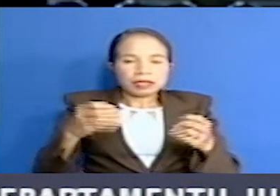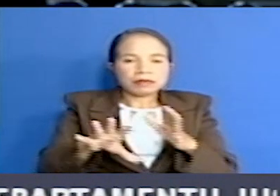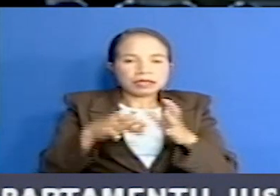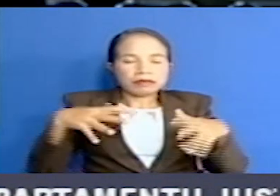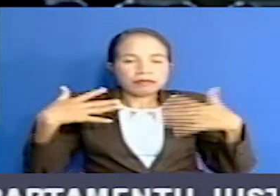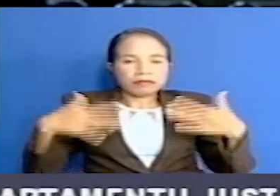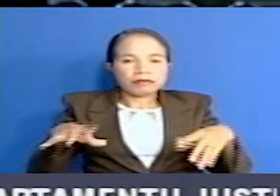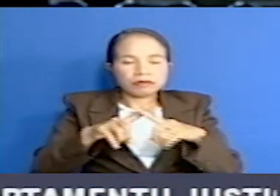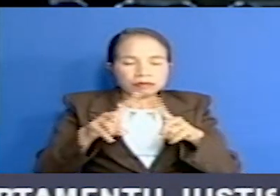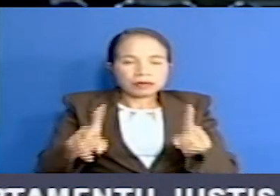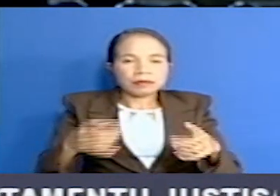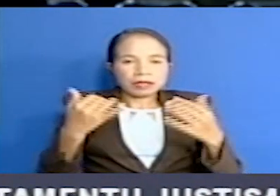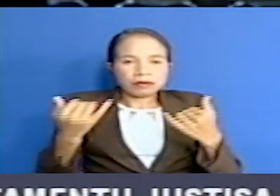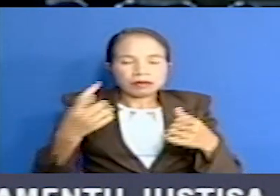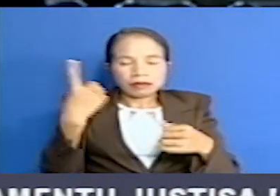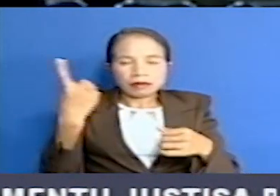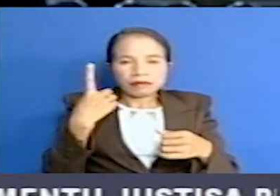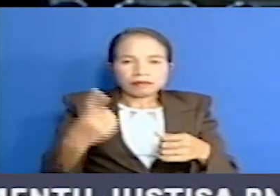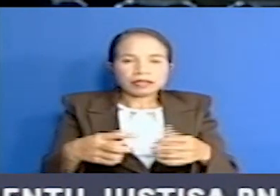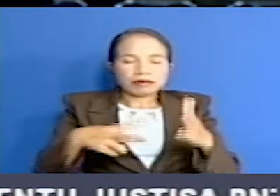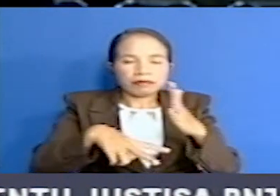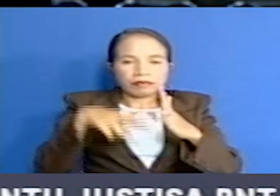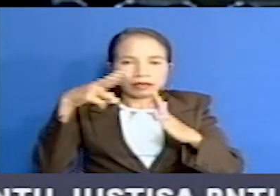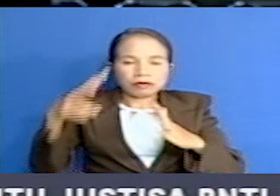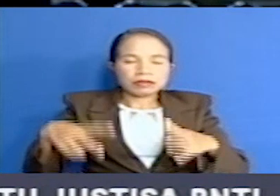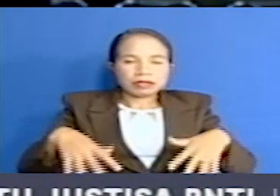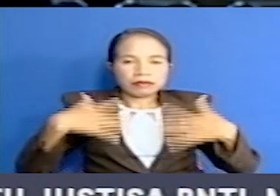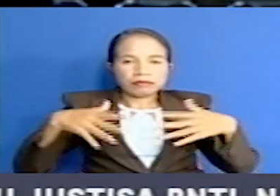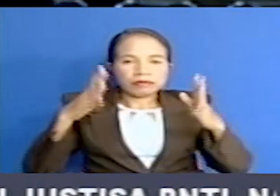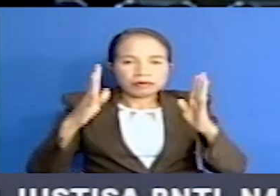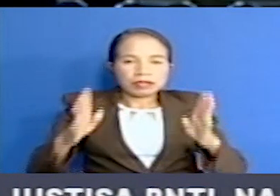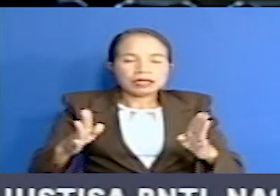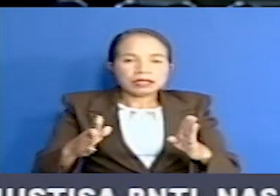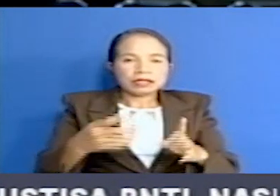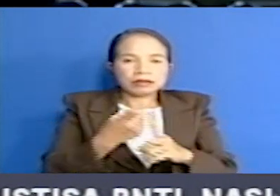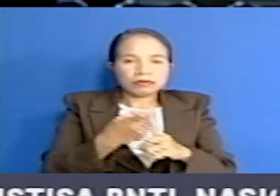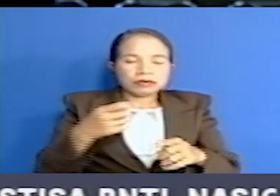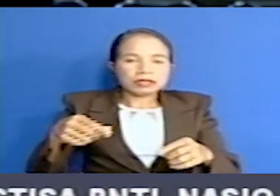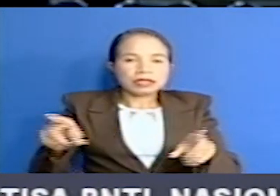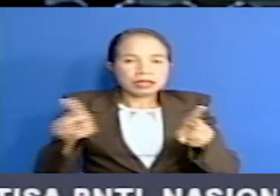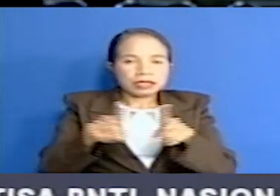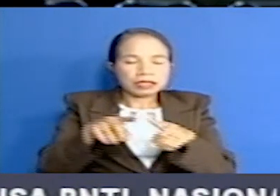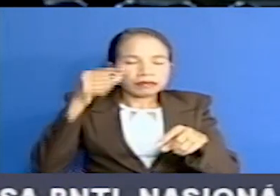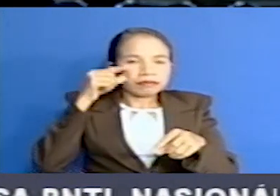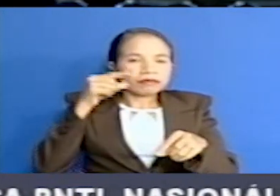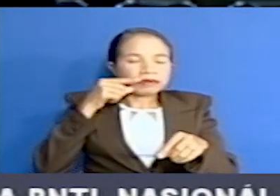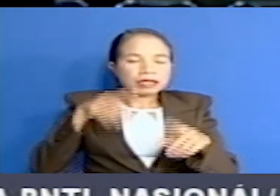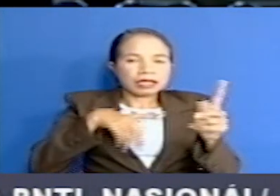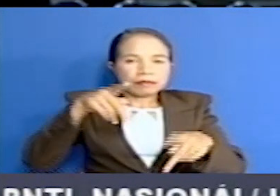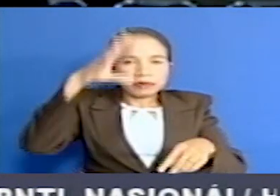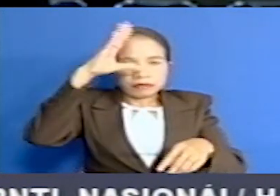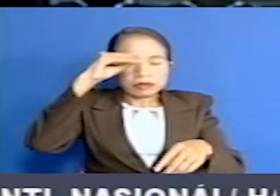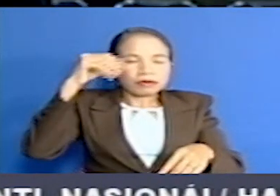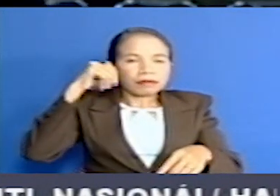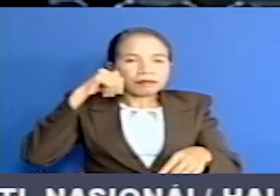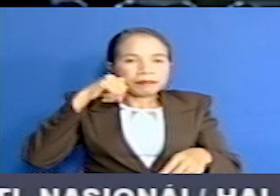Mas nem bem, e tá agora, na fato, mantém, valoriza e tem a Funo na Síria, ali o Rossi, igual a Lisiano. É uma feito com a Mane e a